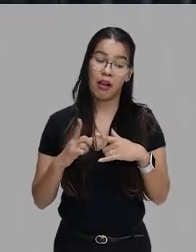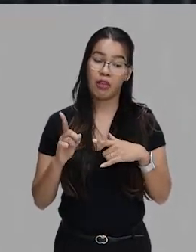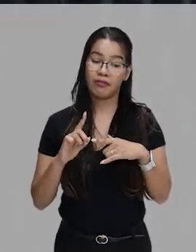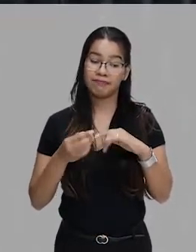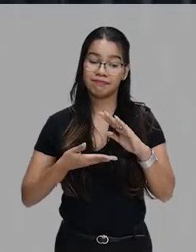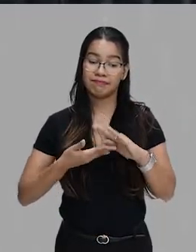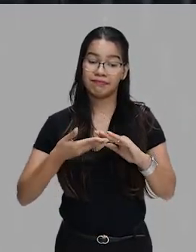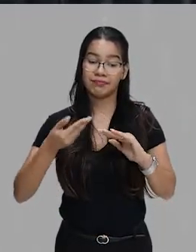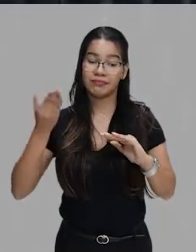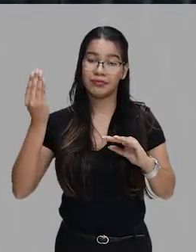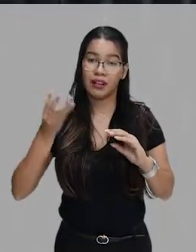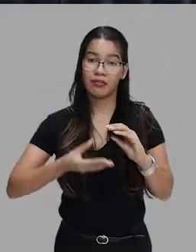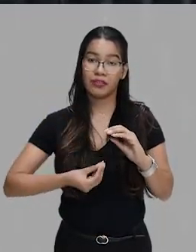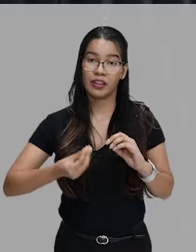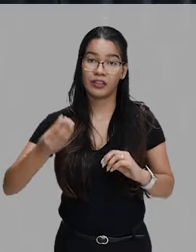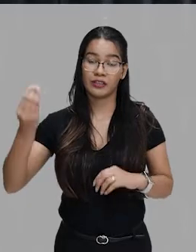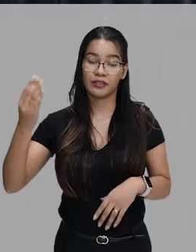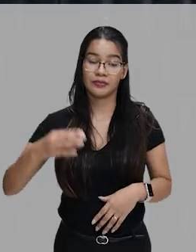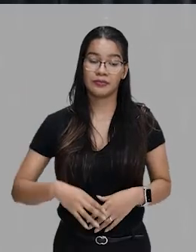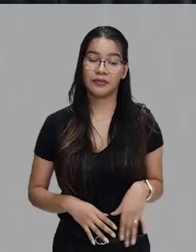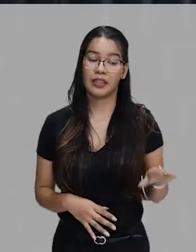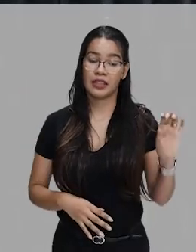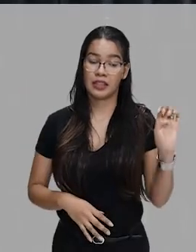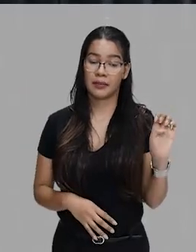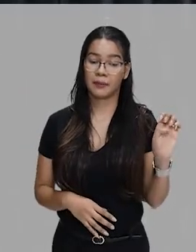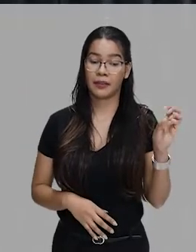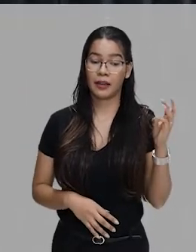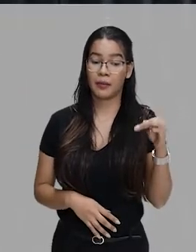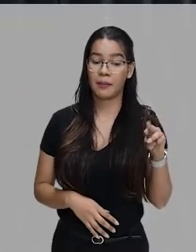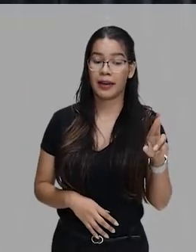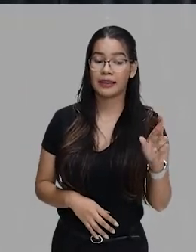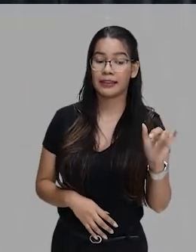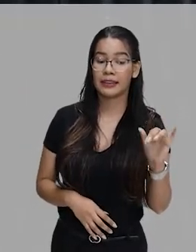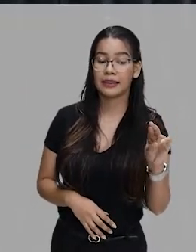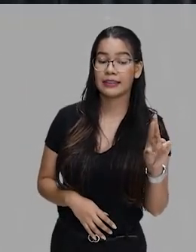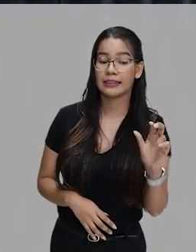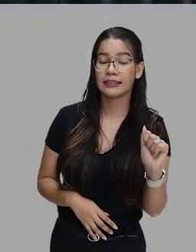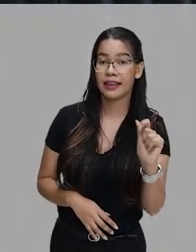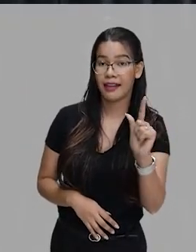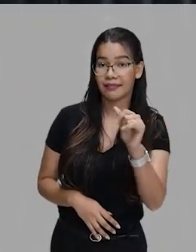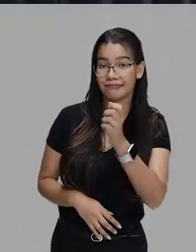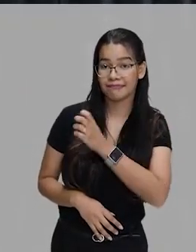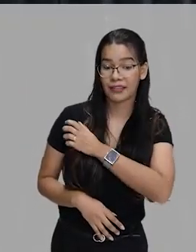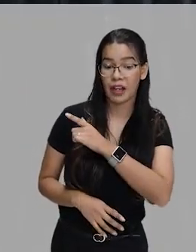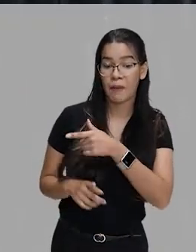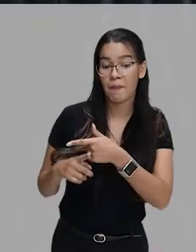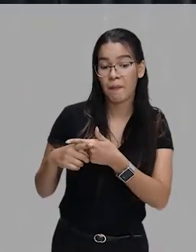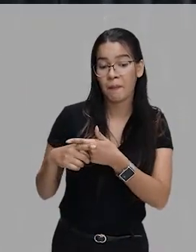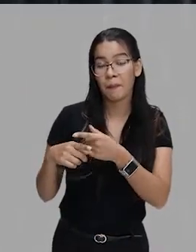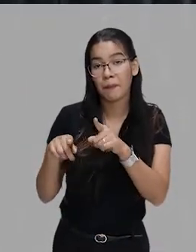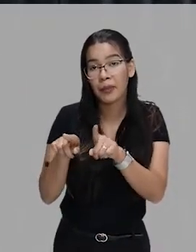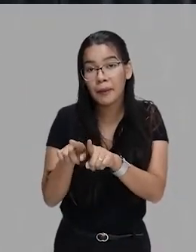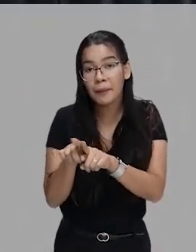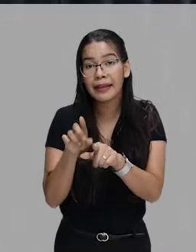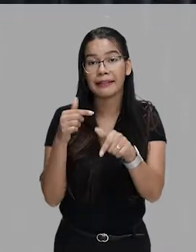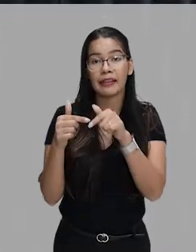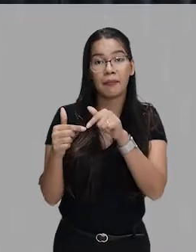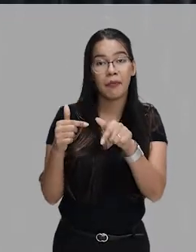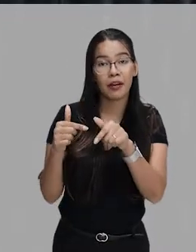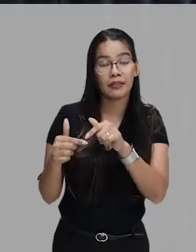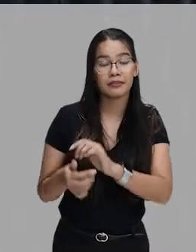é rica e trabalha muito. Então, eu já te mostrei as conjunções que introduzem as orações. Então, vamos às classificações?